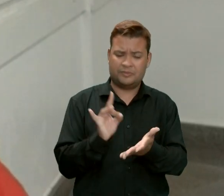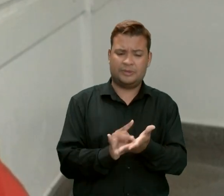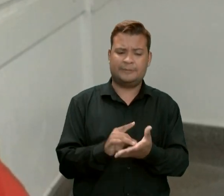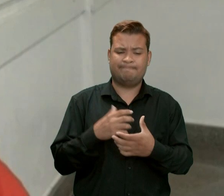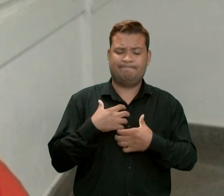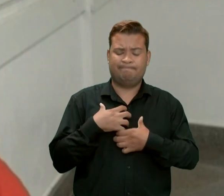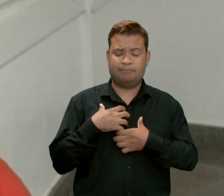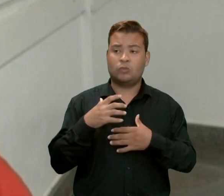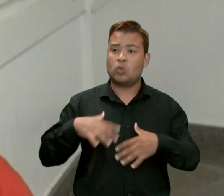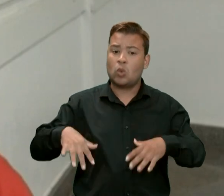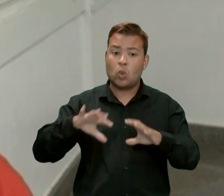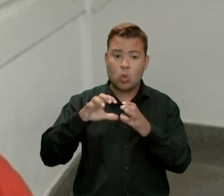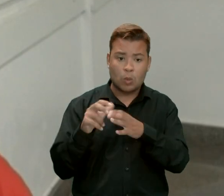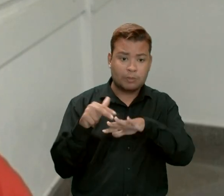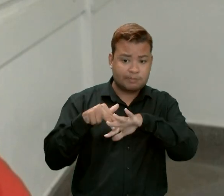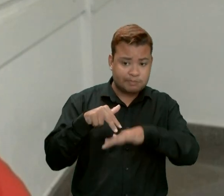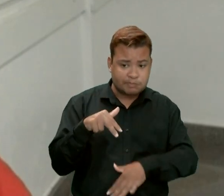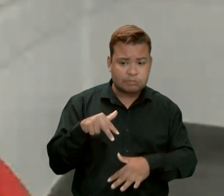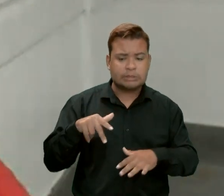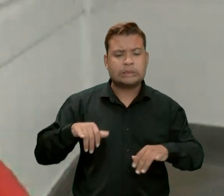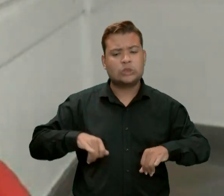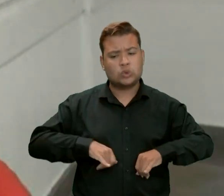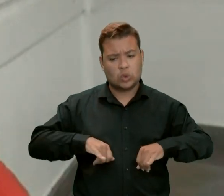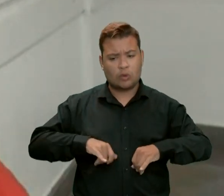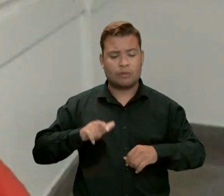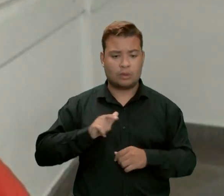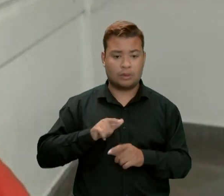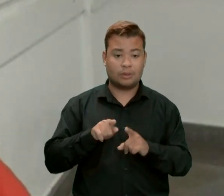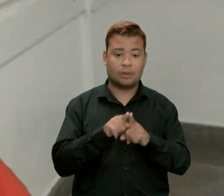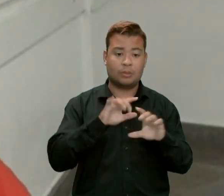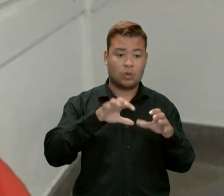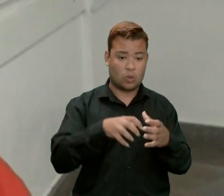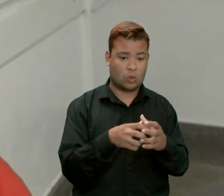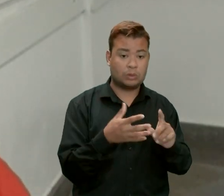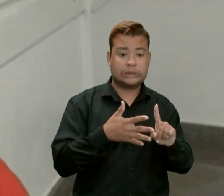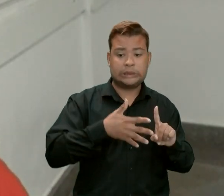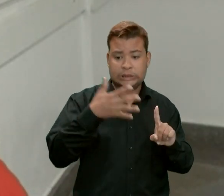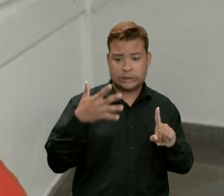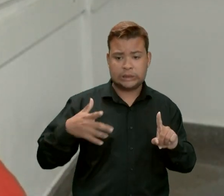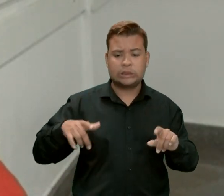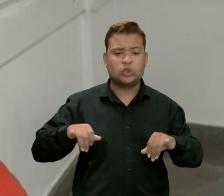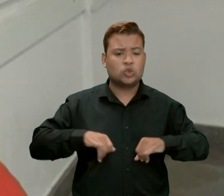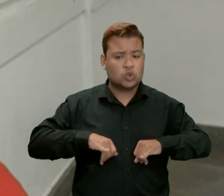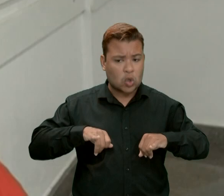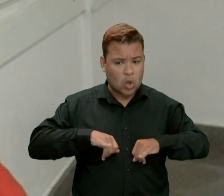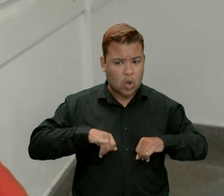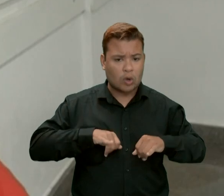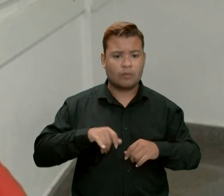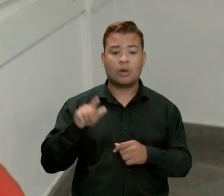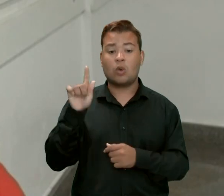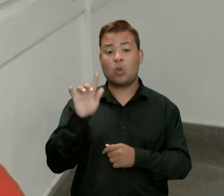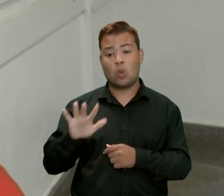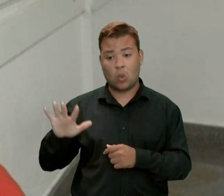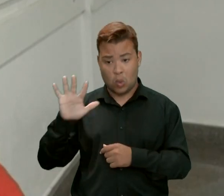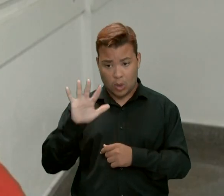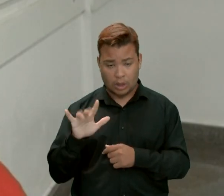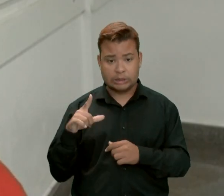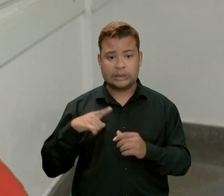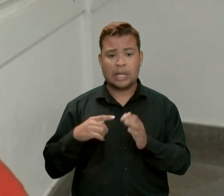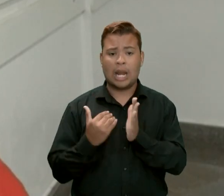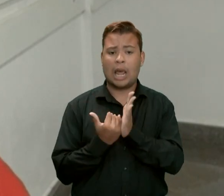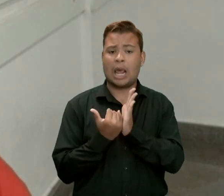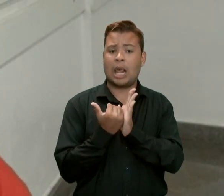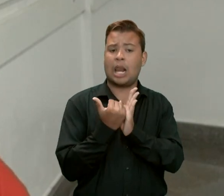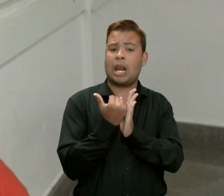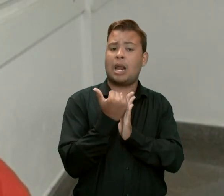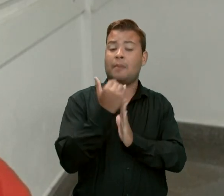grupos vulnerabilizados. A comunidade LGBTQIA+, vem sofrendo no nosso estado. Goiás ocupa as primeiras colocações